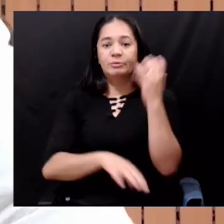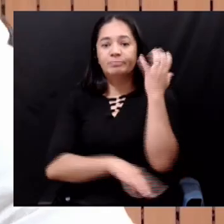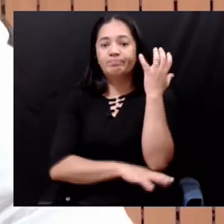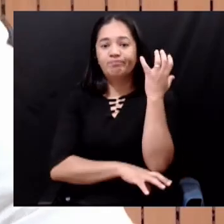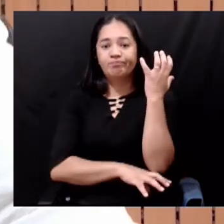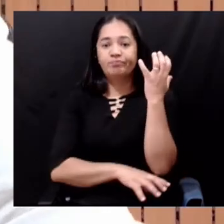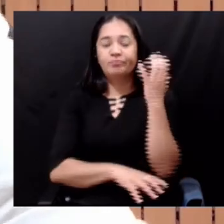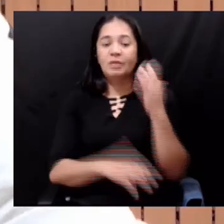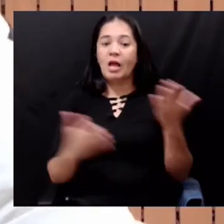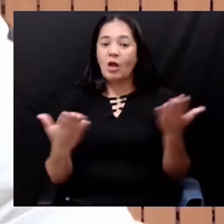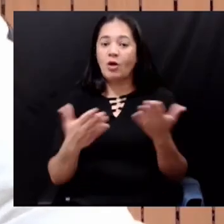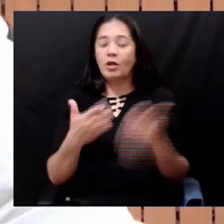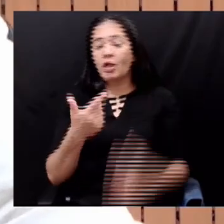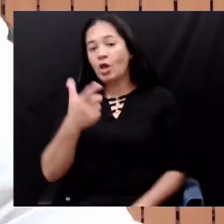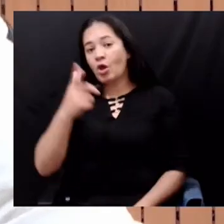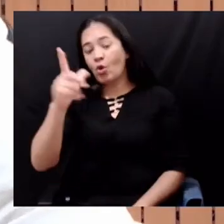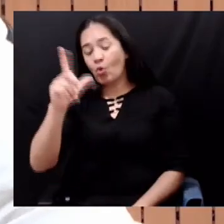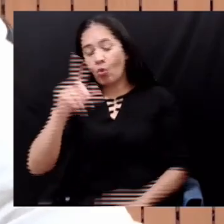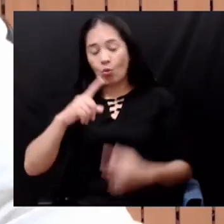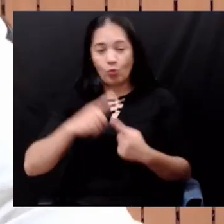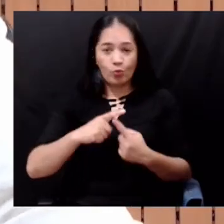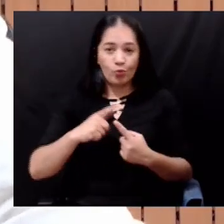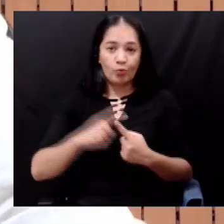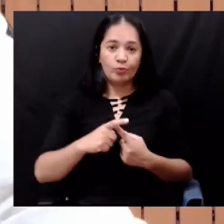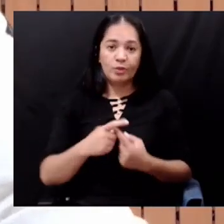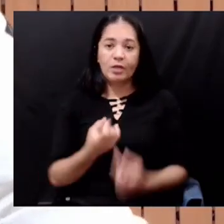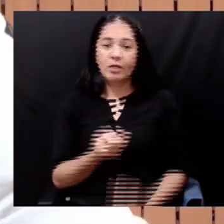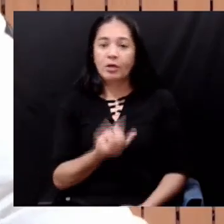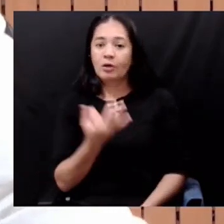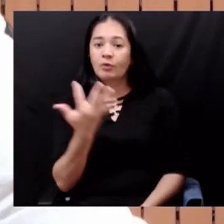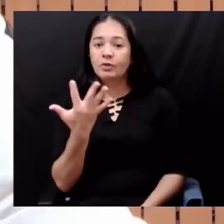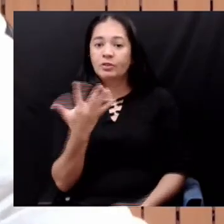comentava isso com Silas. A quantidade de cursinhos